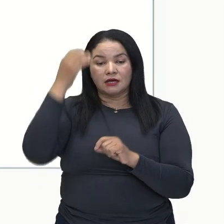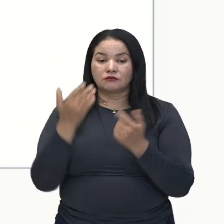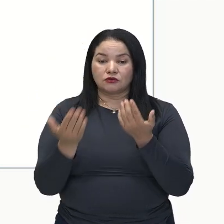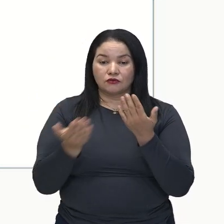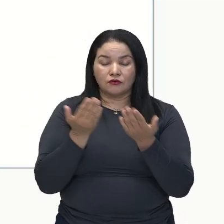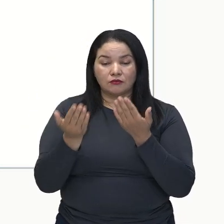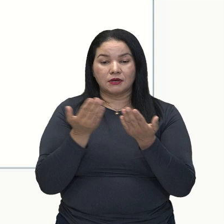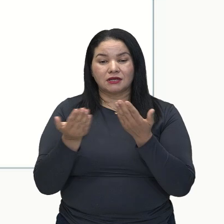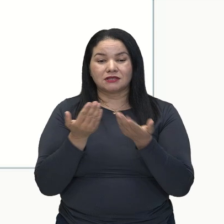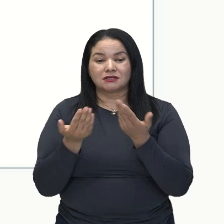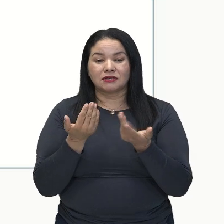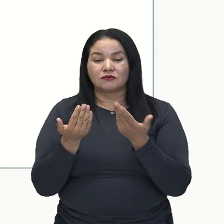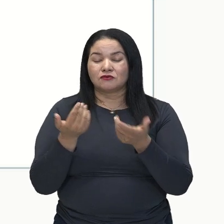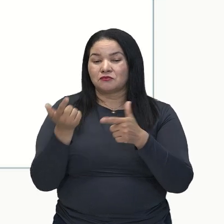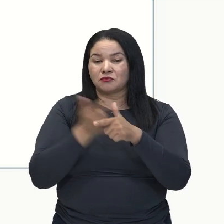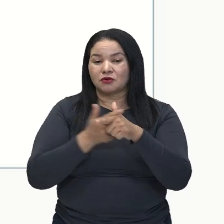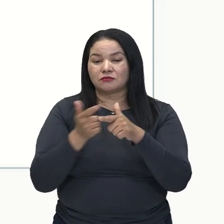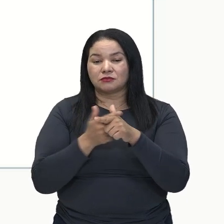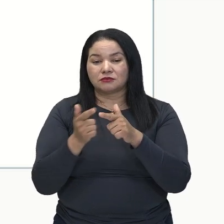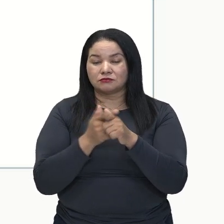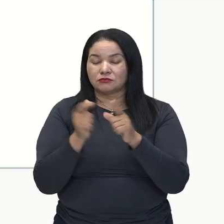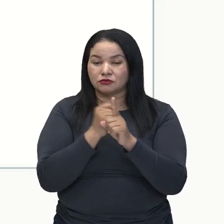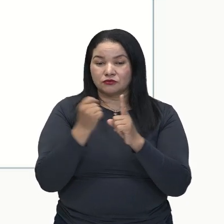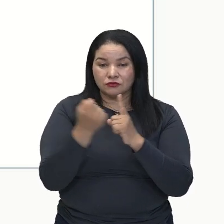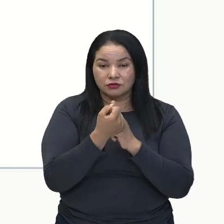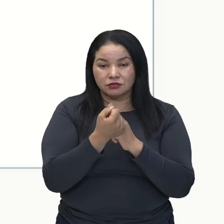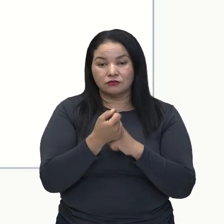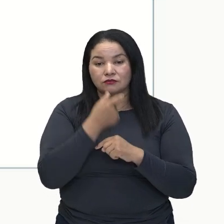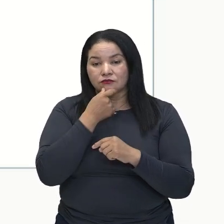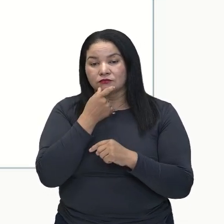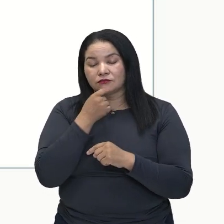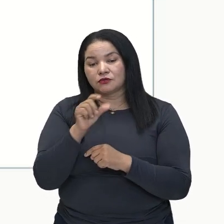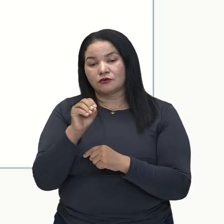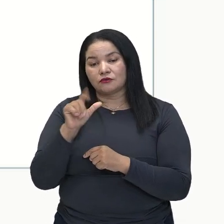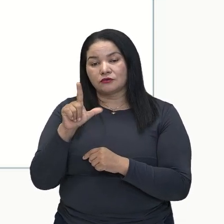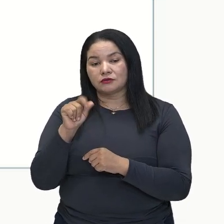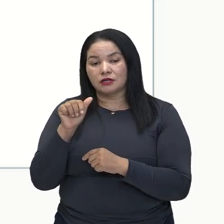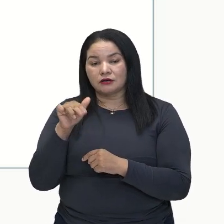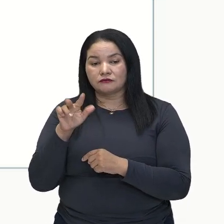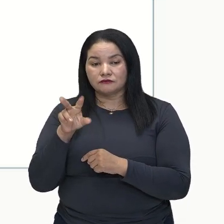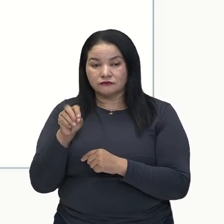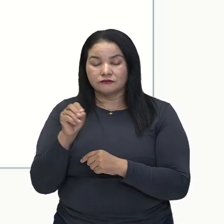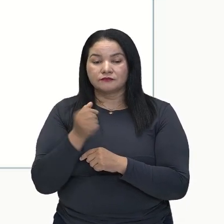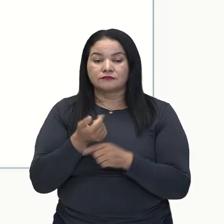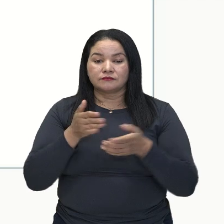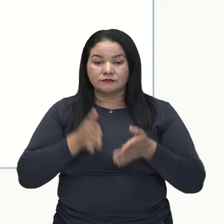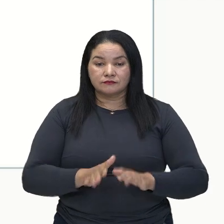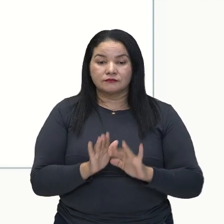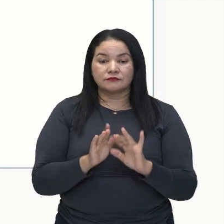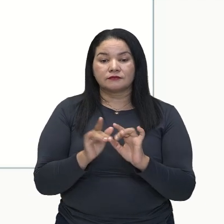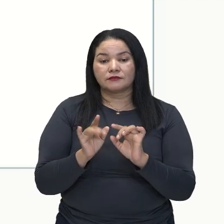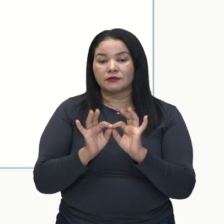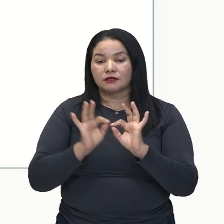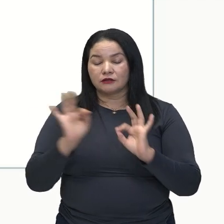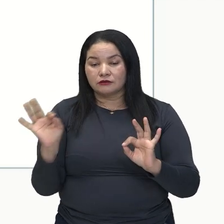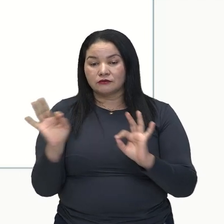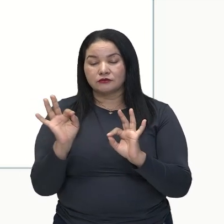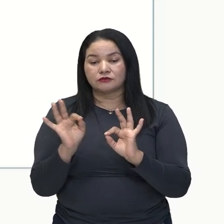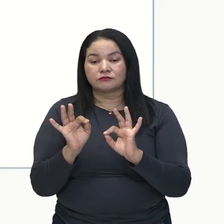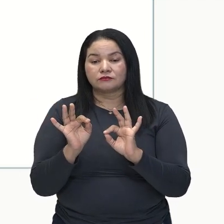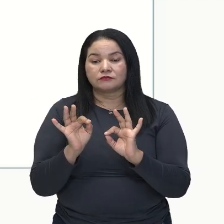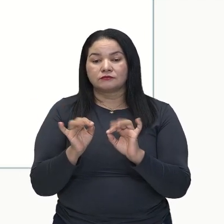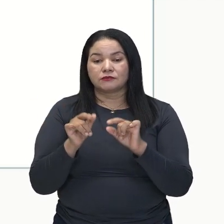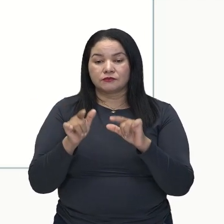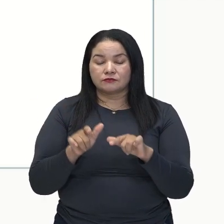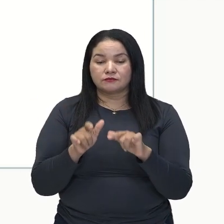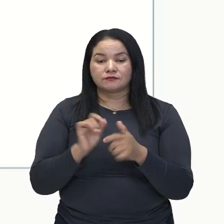penosa ascensão social do próprio Olavo, nascido longe do mesmo berço de ouro. Então a gente tem aqui